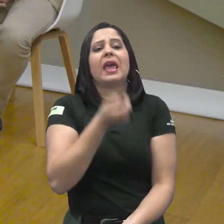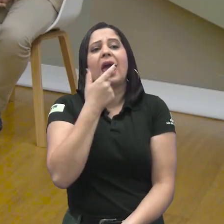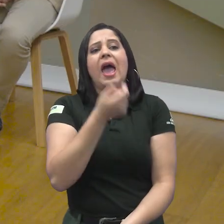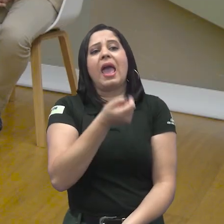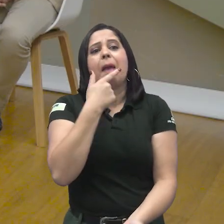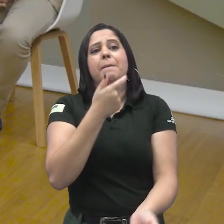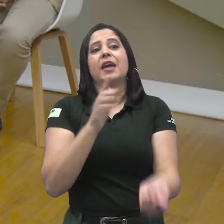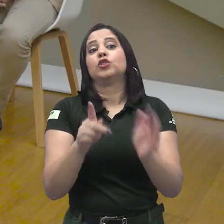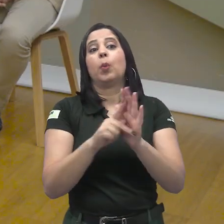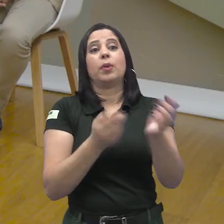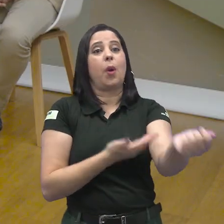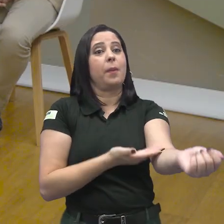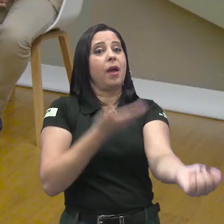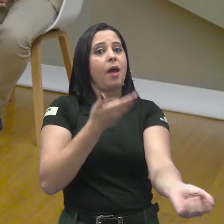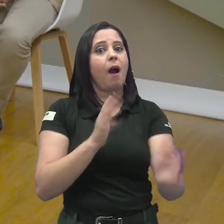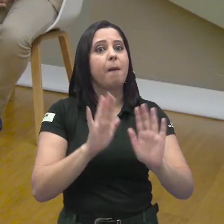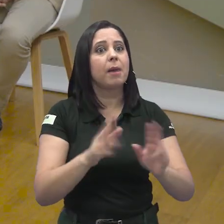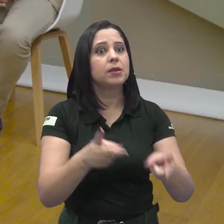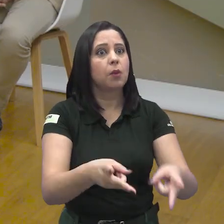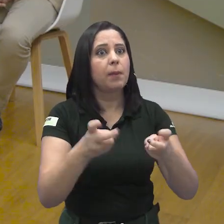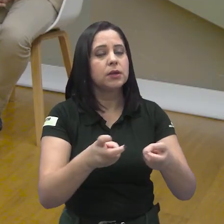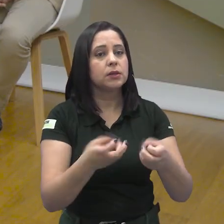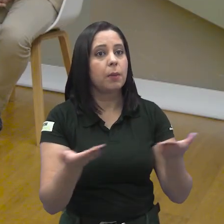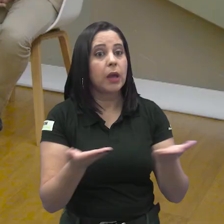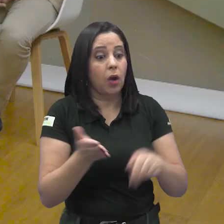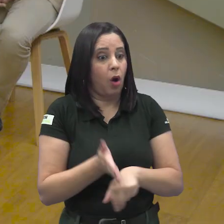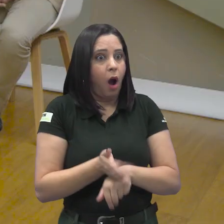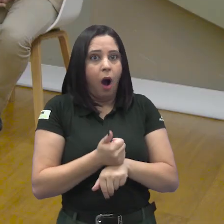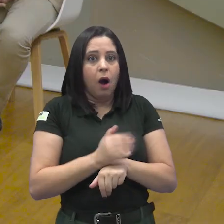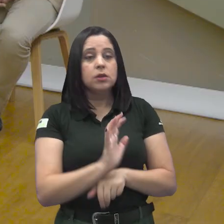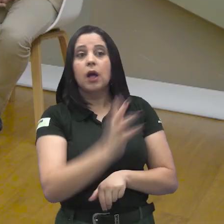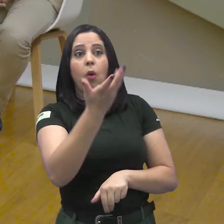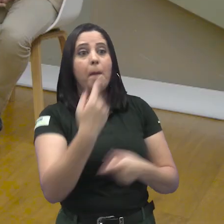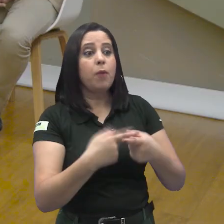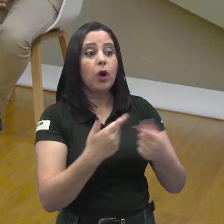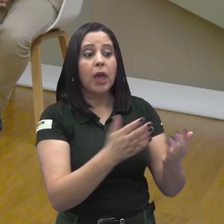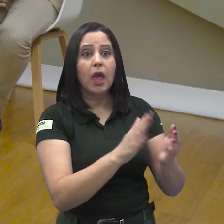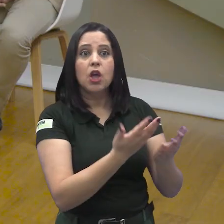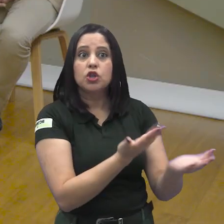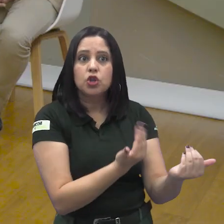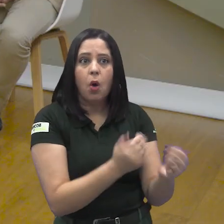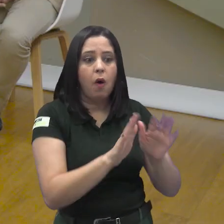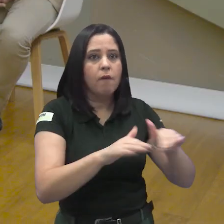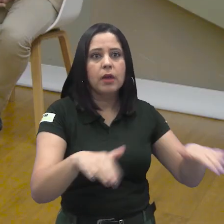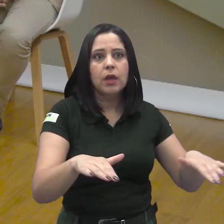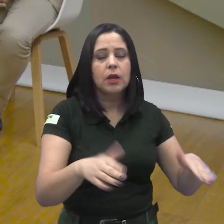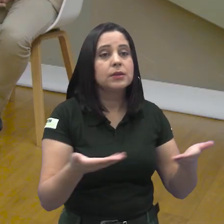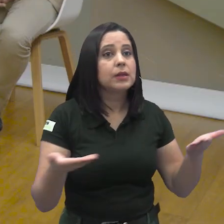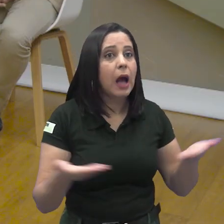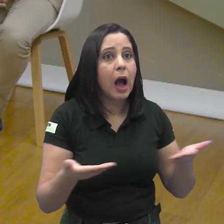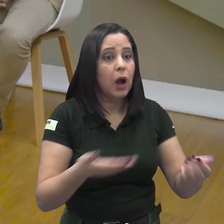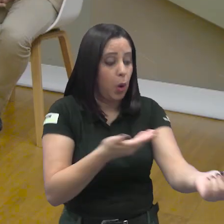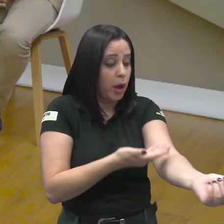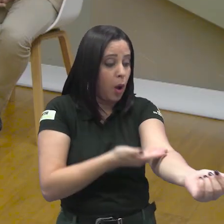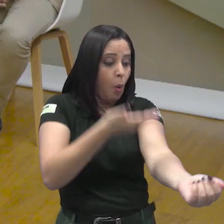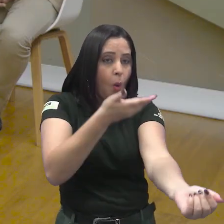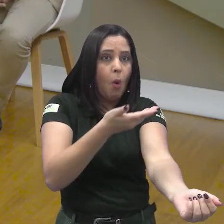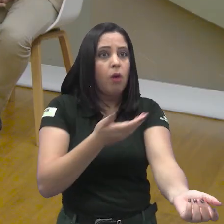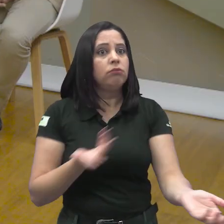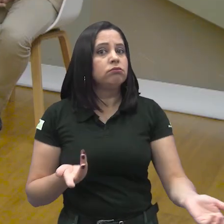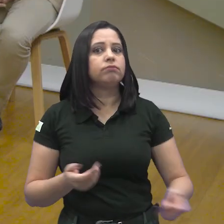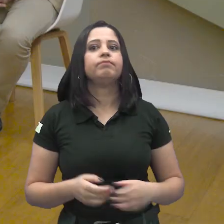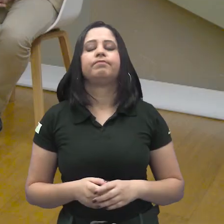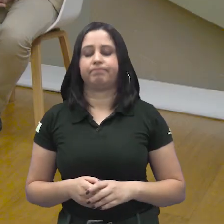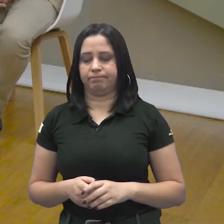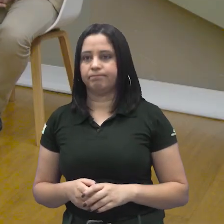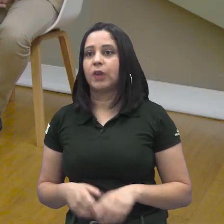tomar remédio de pressão. Só que isso tem acontecido cada vez mais cedo. Por que tantos jovens, crianças e adolescentes estão apresentando esses